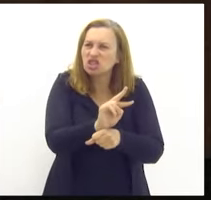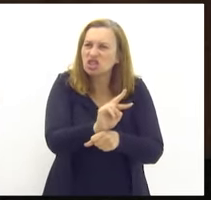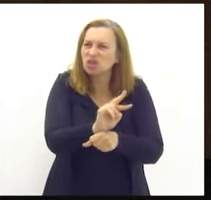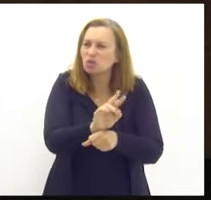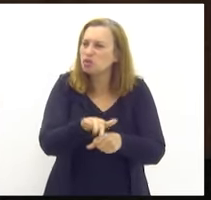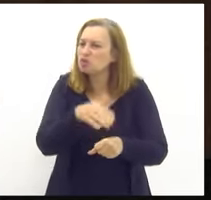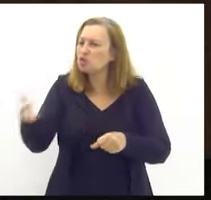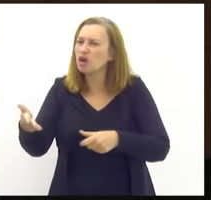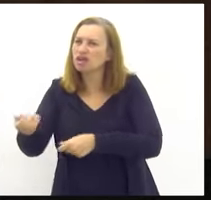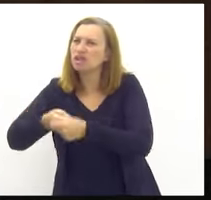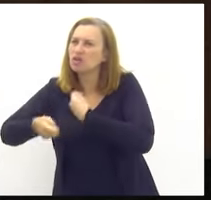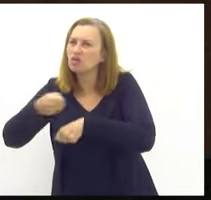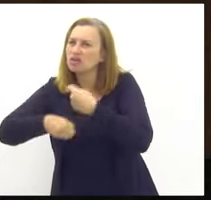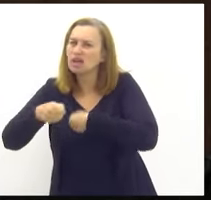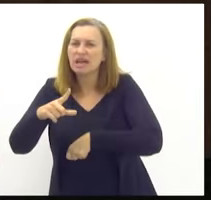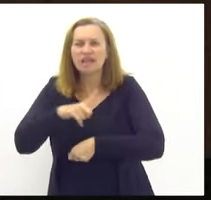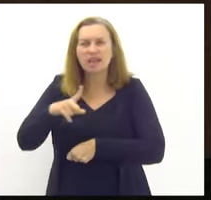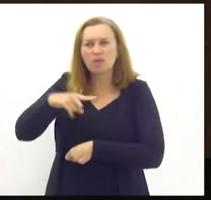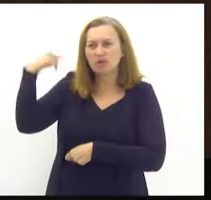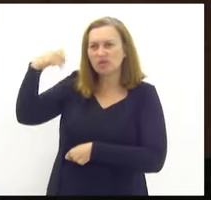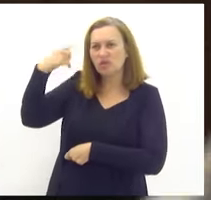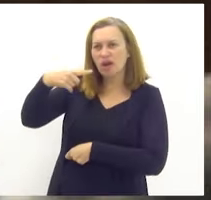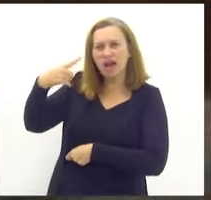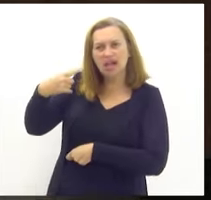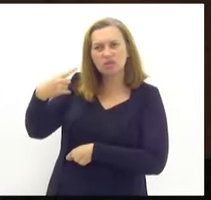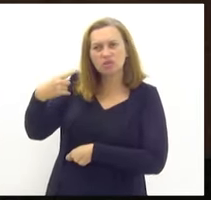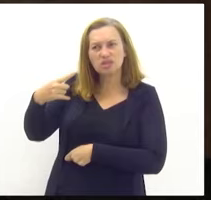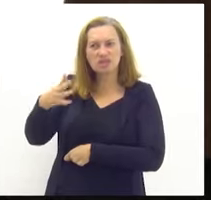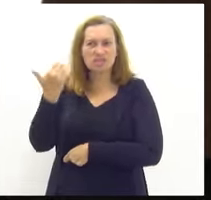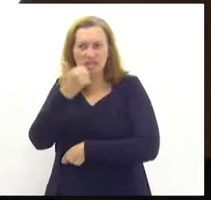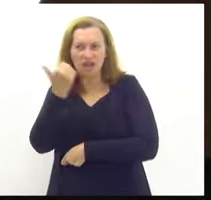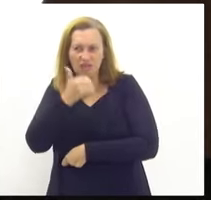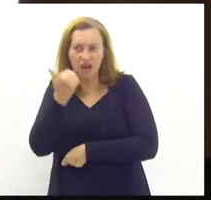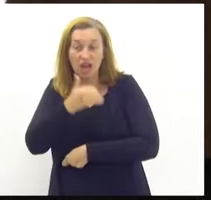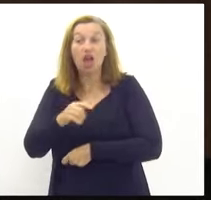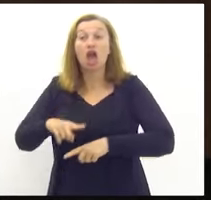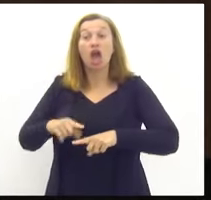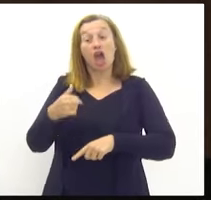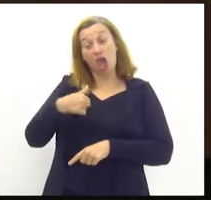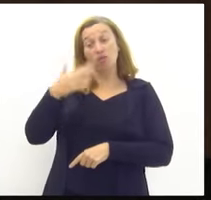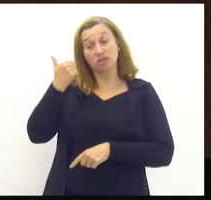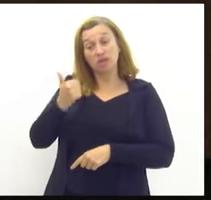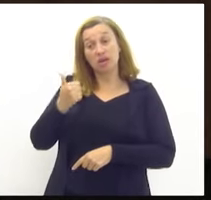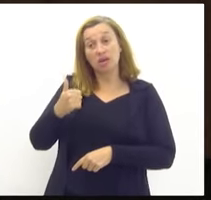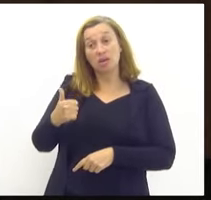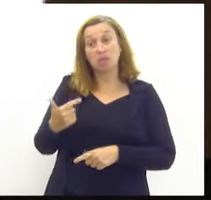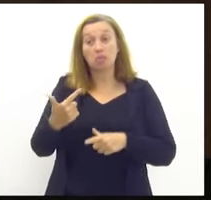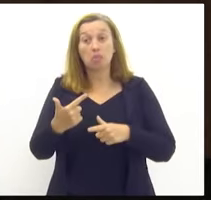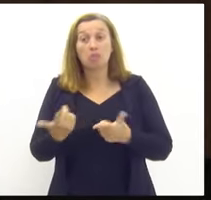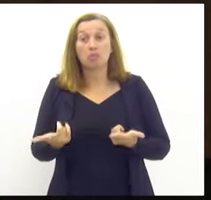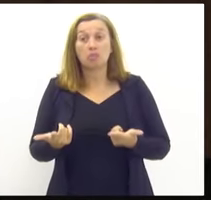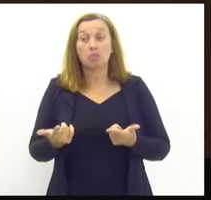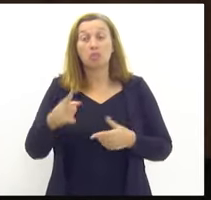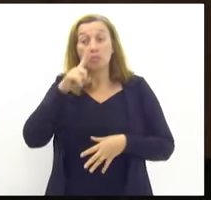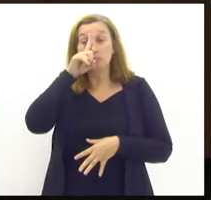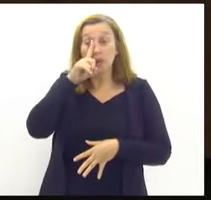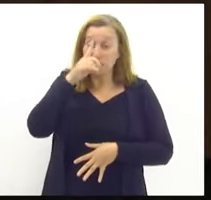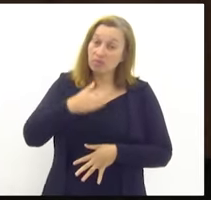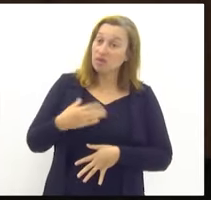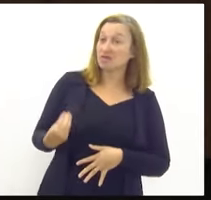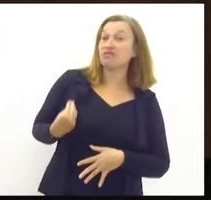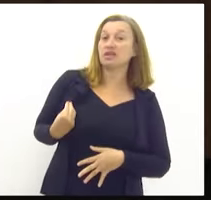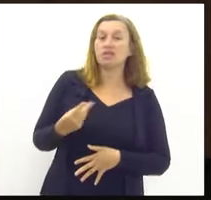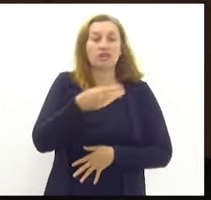fora ainda tem um advogado um se envolvido nisso eu sei que coloco até minha vida em risco falando essas coisas aqui que m tem até vontade de falar